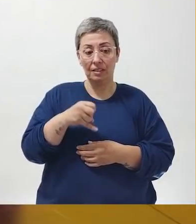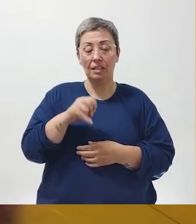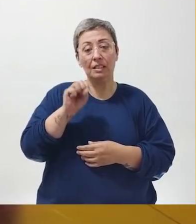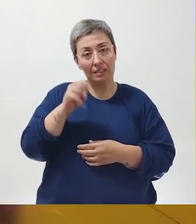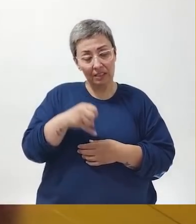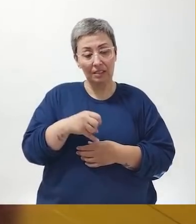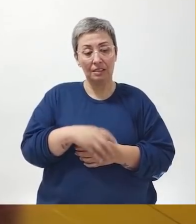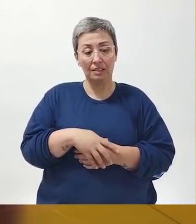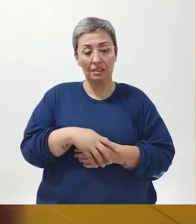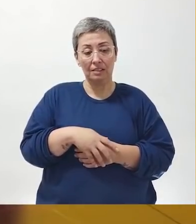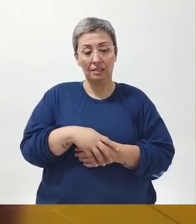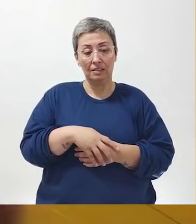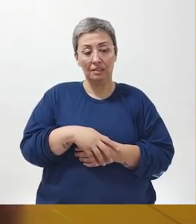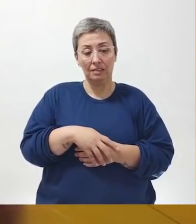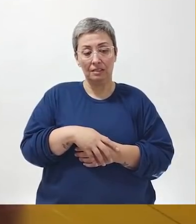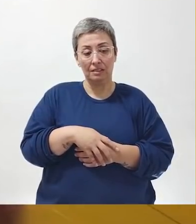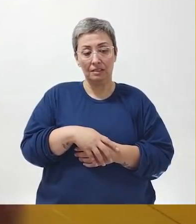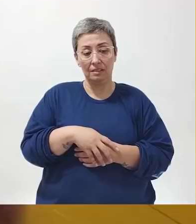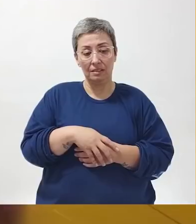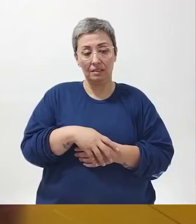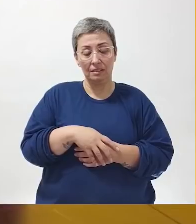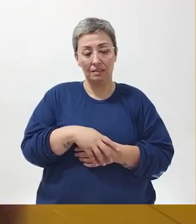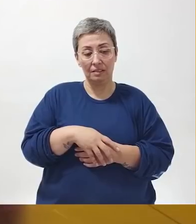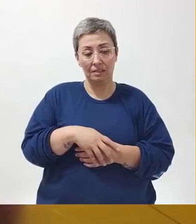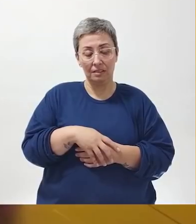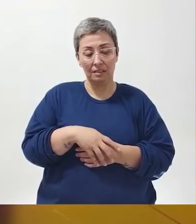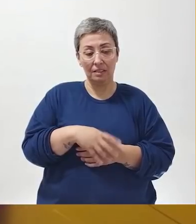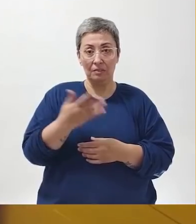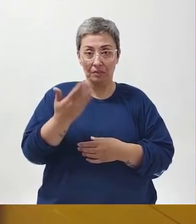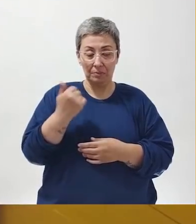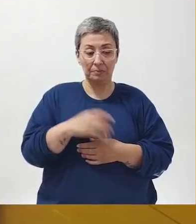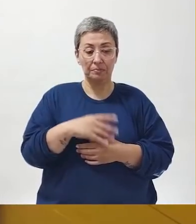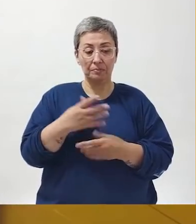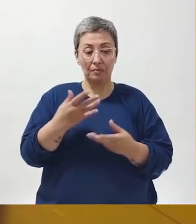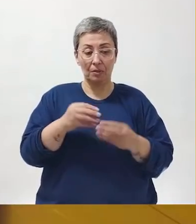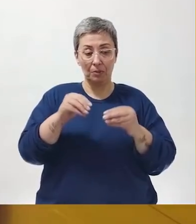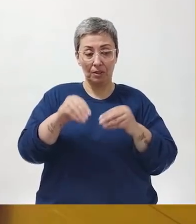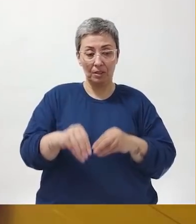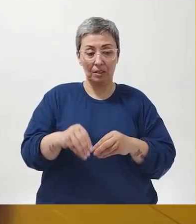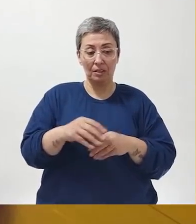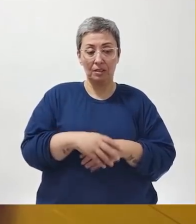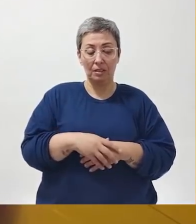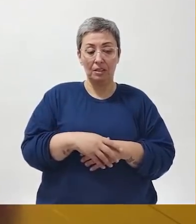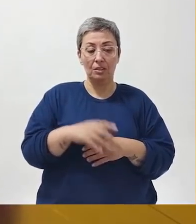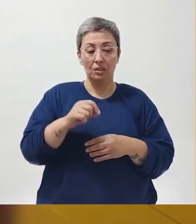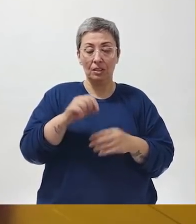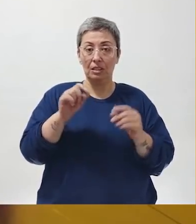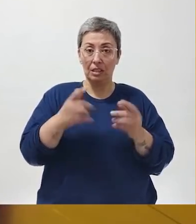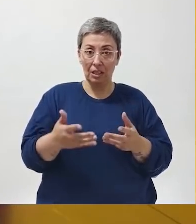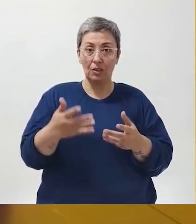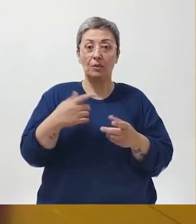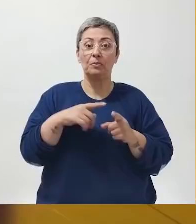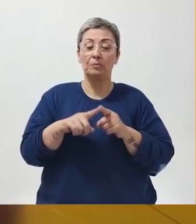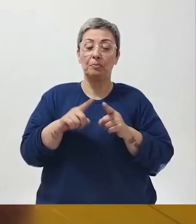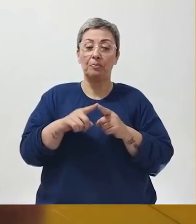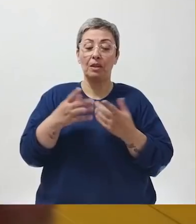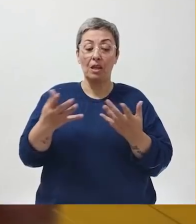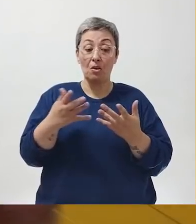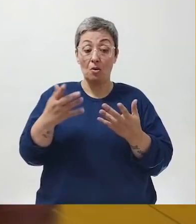entre parênteses, ok? Lembre então desse processo da sigla. Vamos pensar agora em outros dois processos, o processo